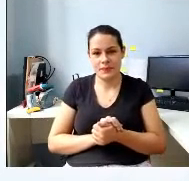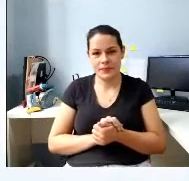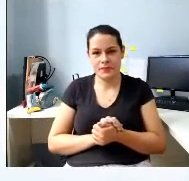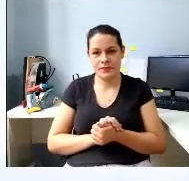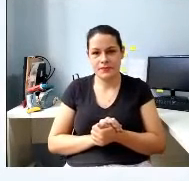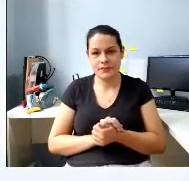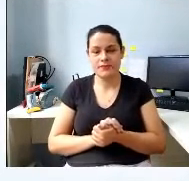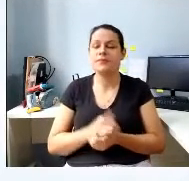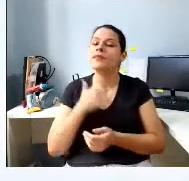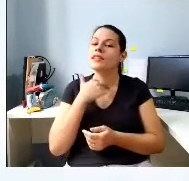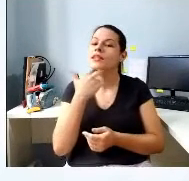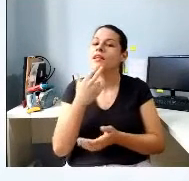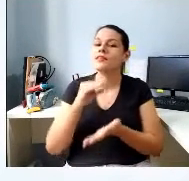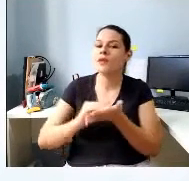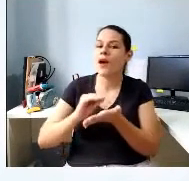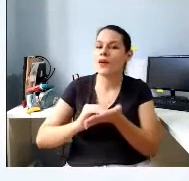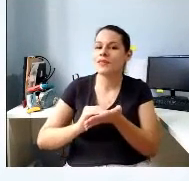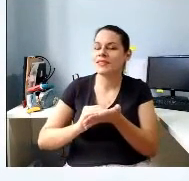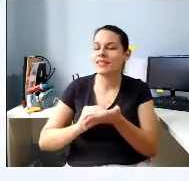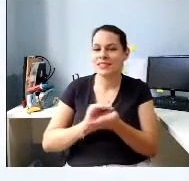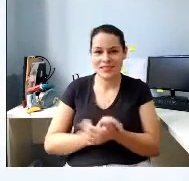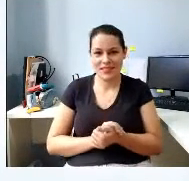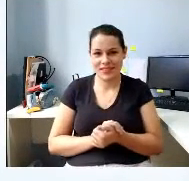Está sem som, Cid.